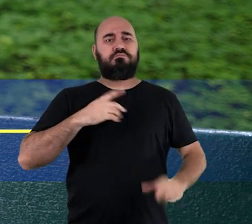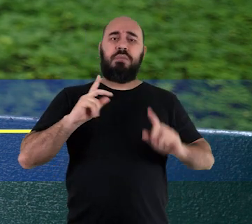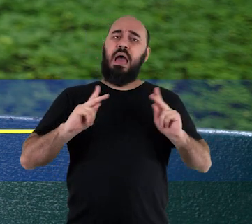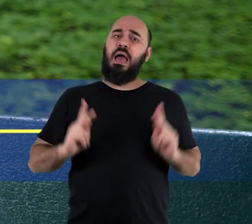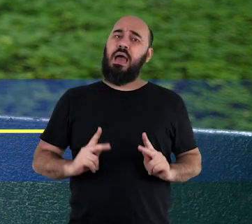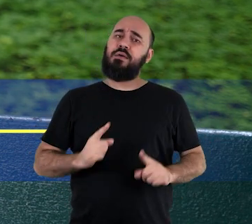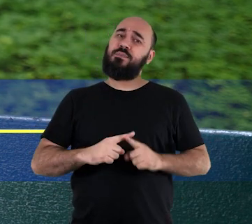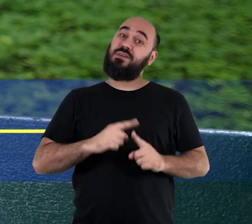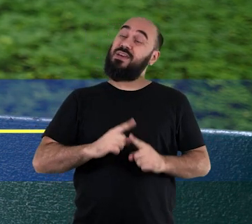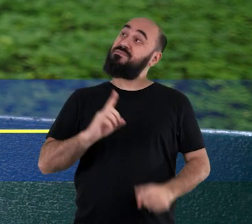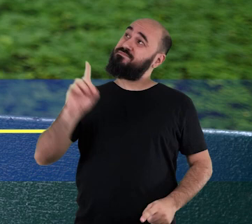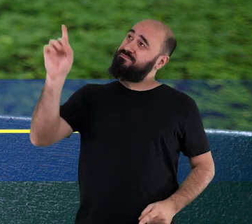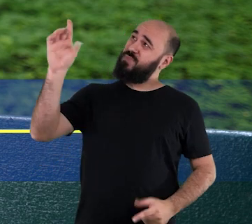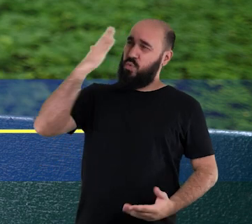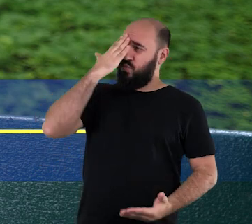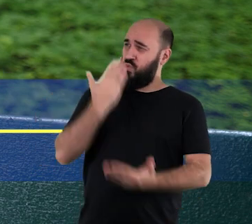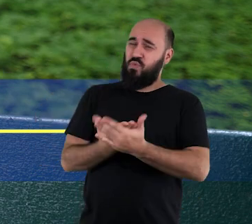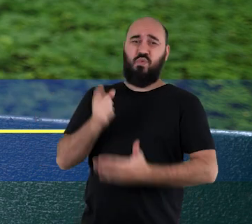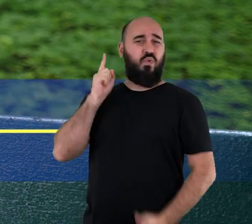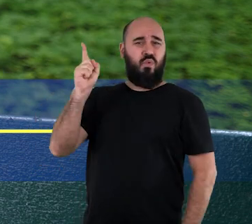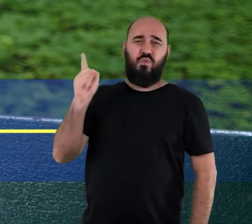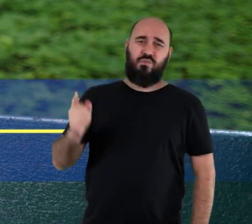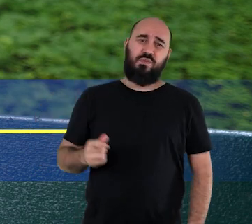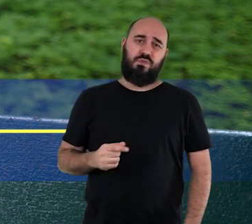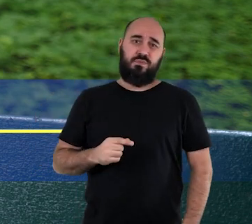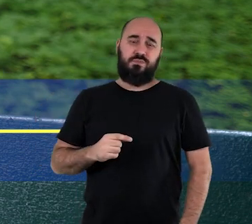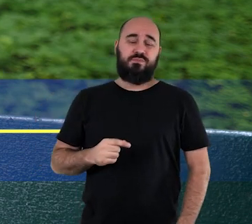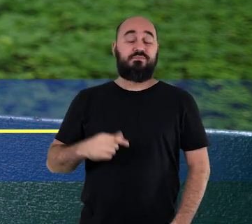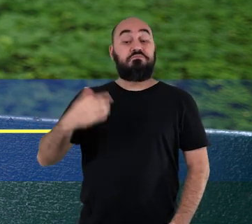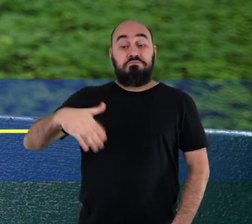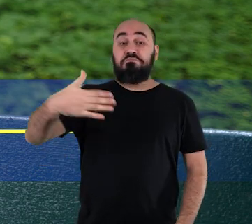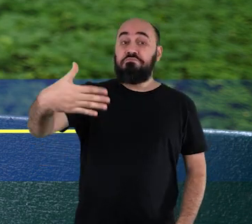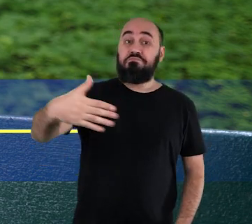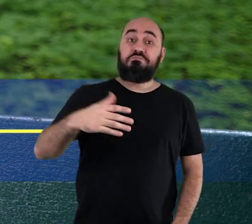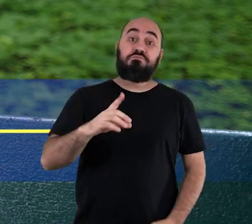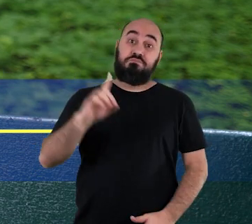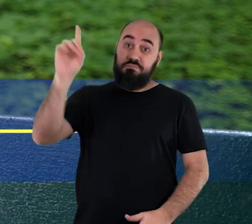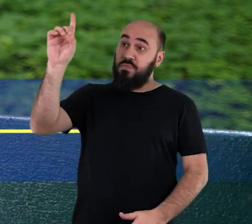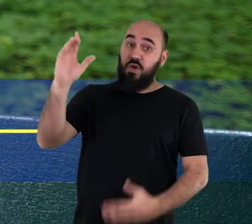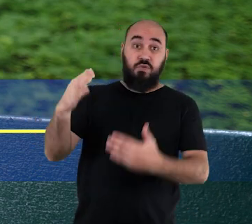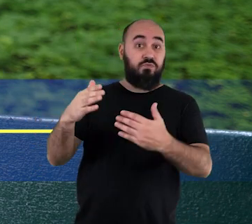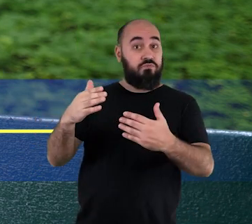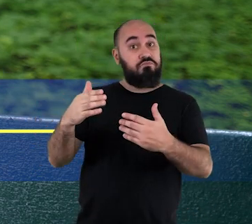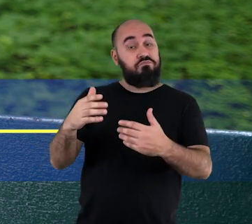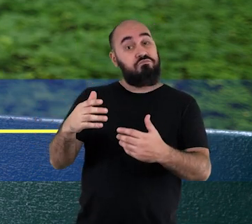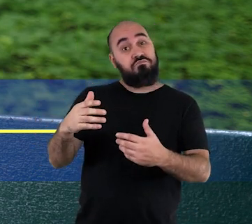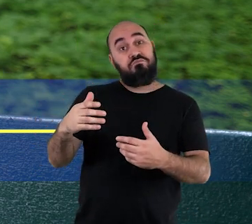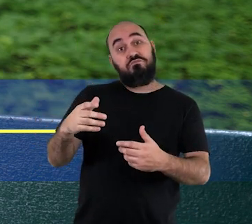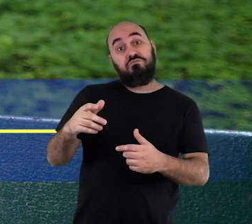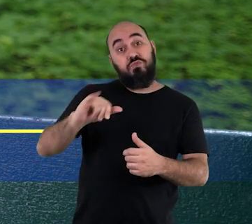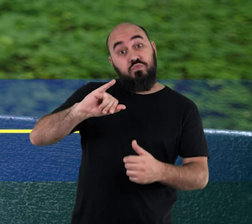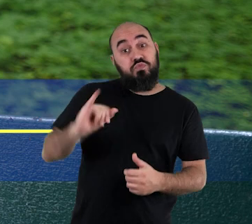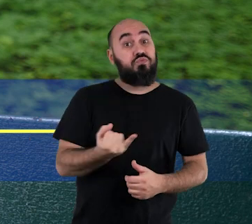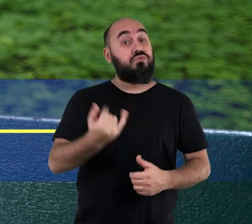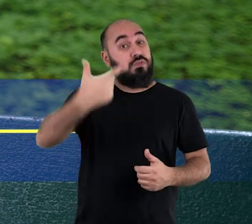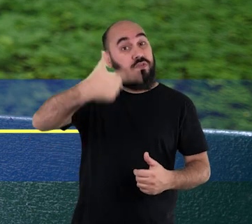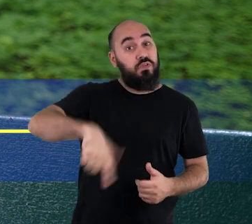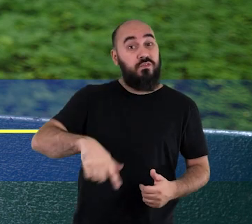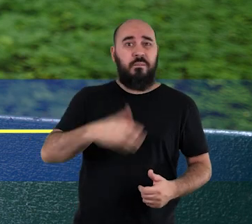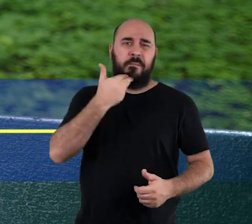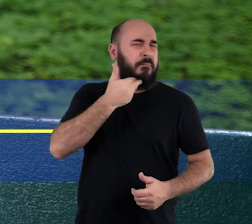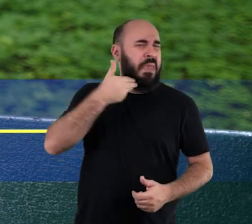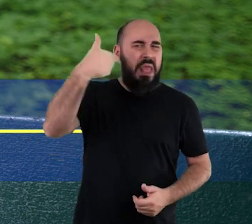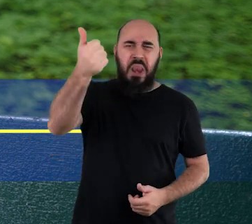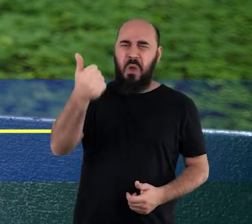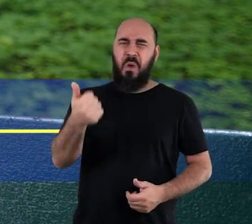Então, passando pouco tempo depois, Deus me abriu uma porta de emprego muito melhor daquela que eu havia recusado, bem mais